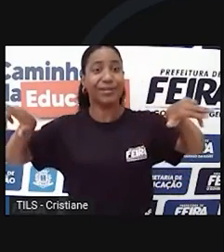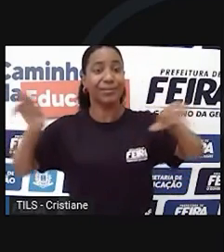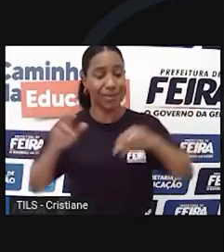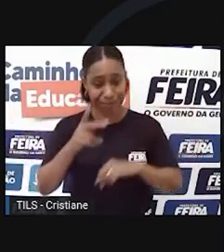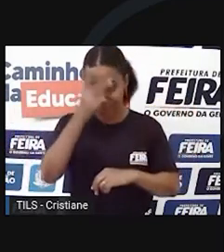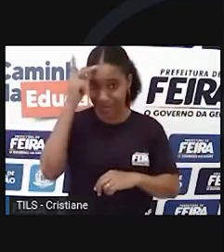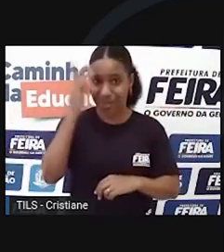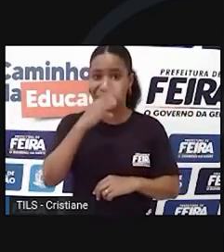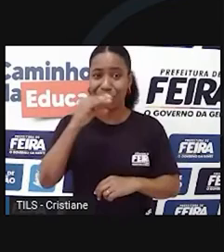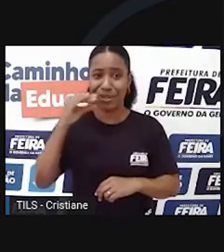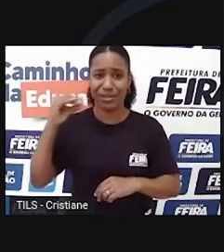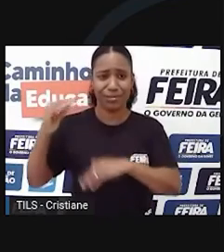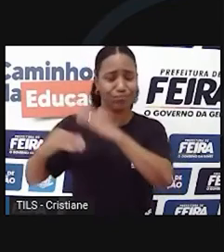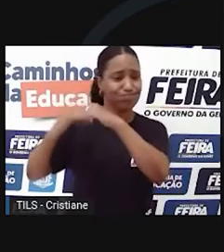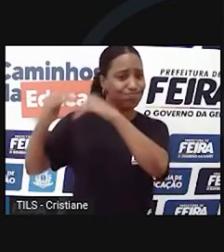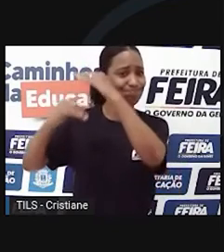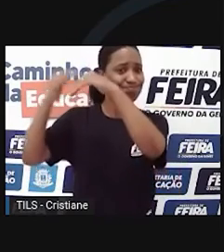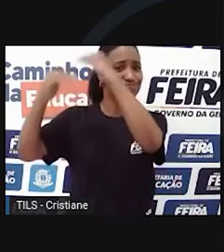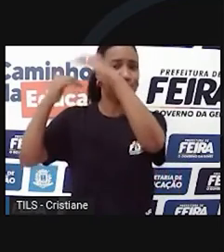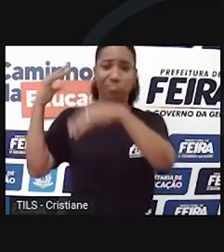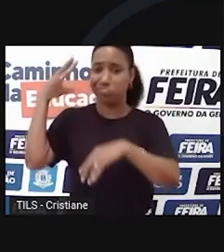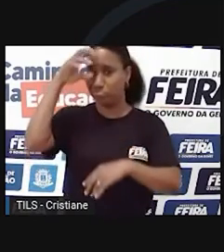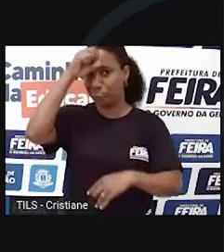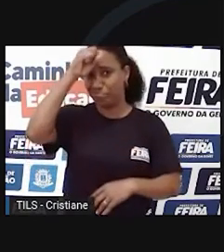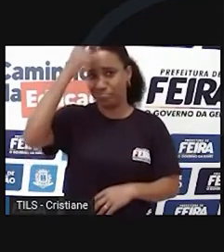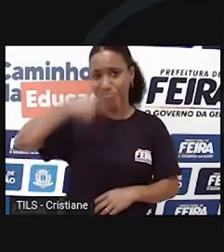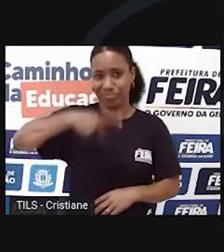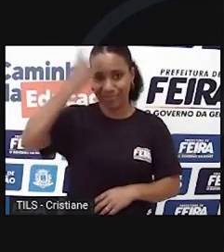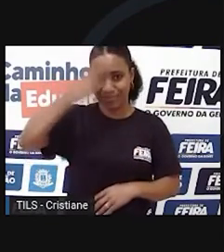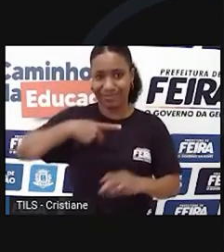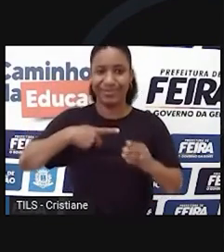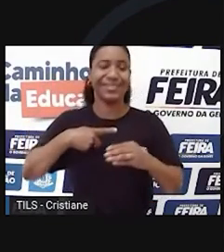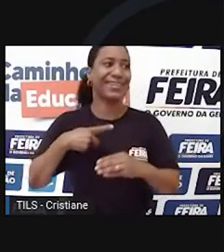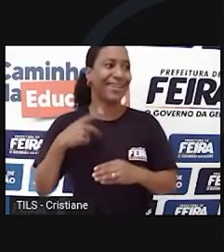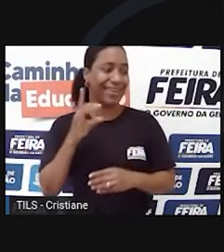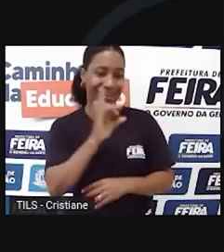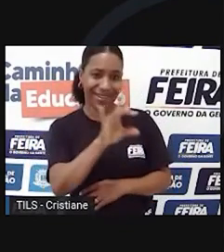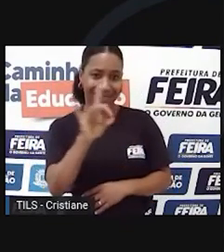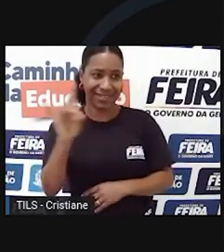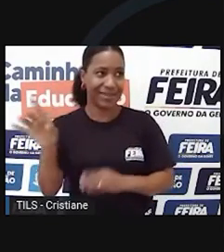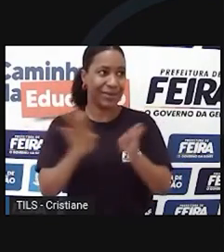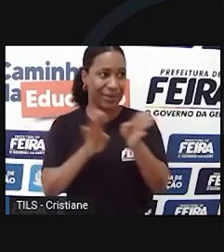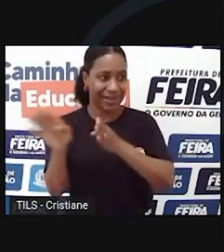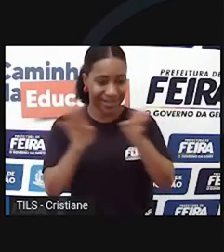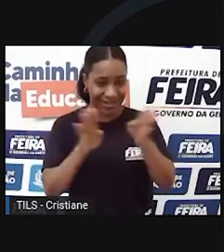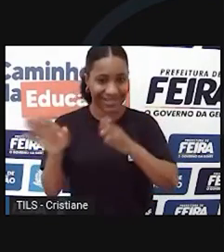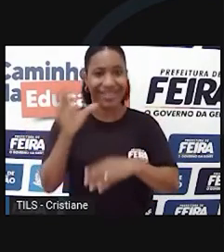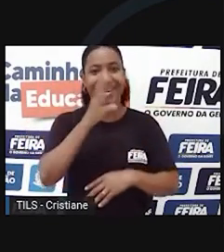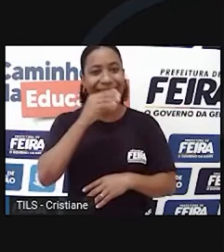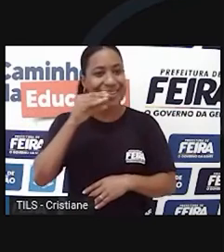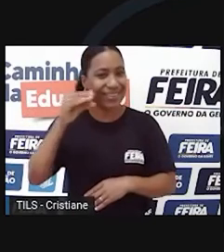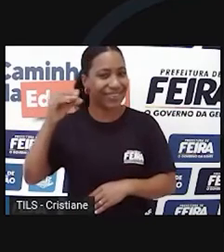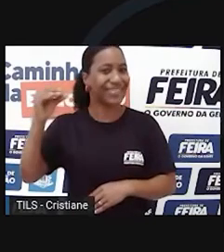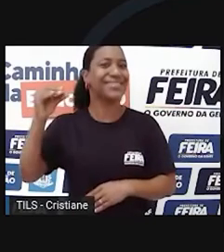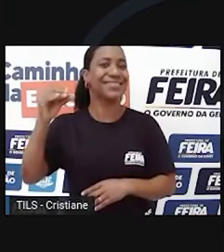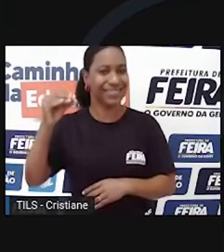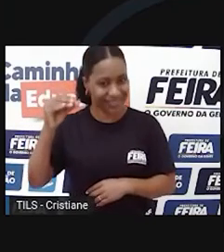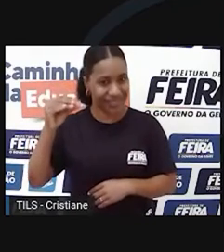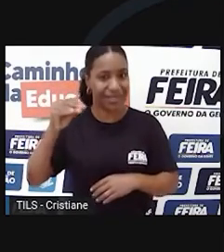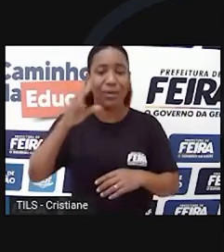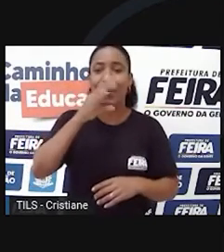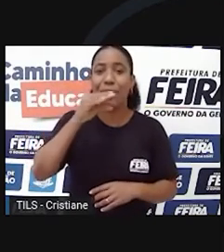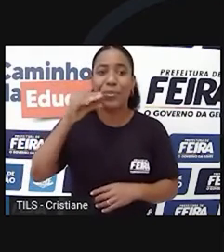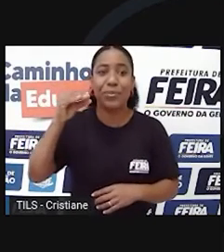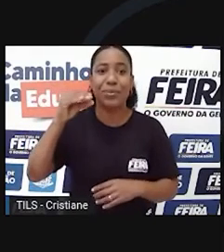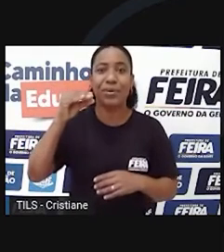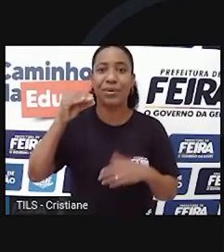da adolescência para a vida adulta em seus caminhos de ritual. A adolescência, portanto, acaba sendo, na cultura da gente, uma espécie de lugar nenhum. Você já não